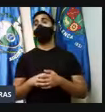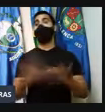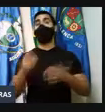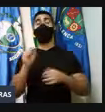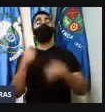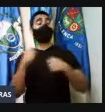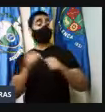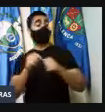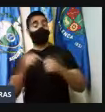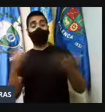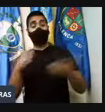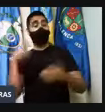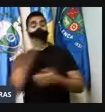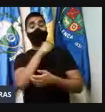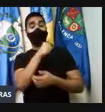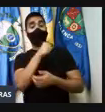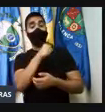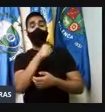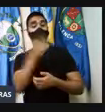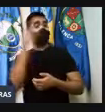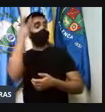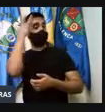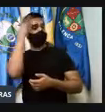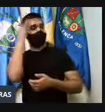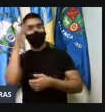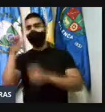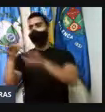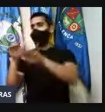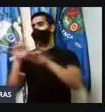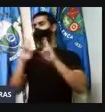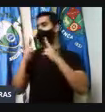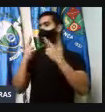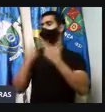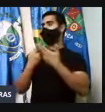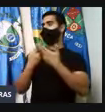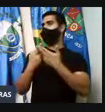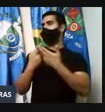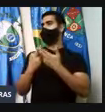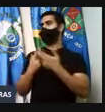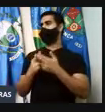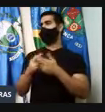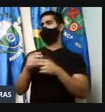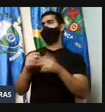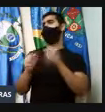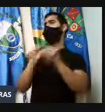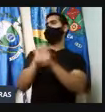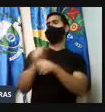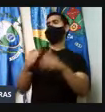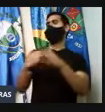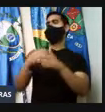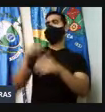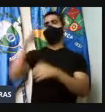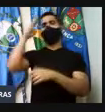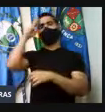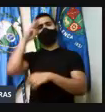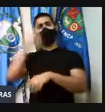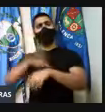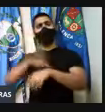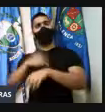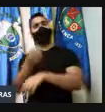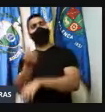Urgente. É amanhã. Não é procrastinar para depois da manhã. para terça-feira,